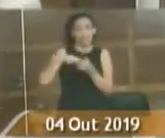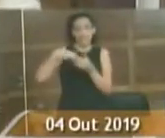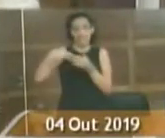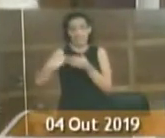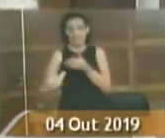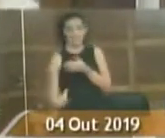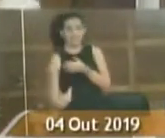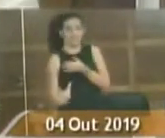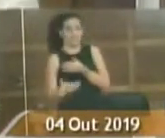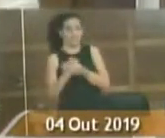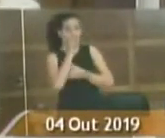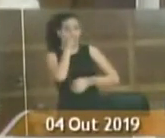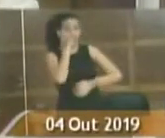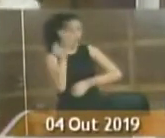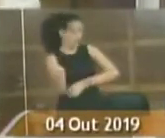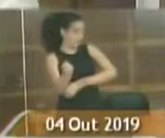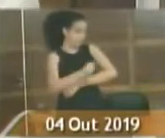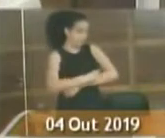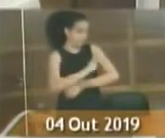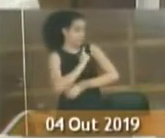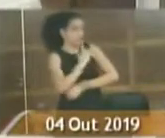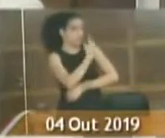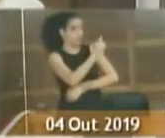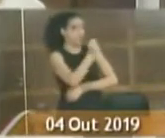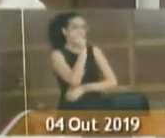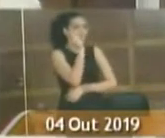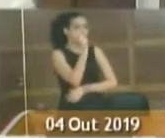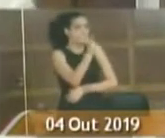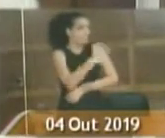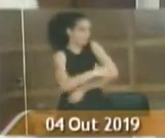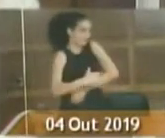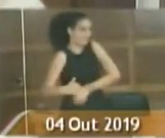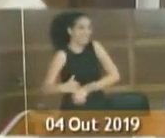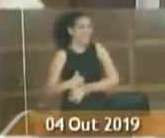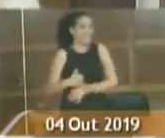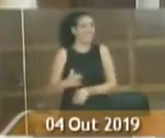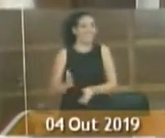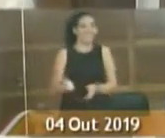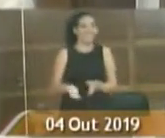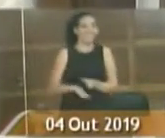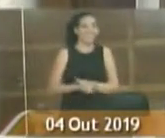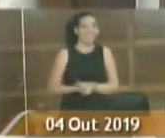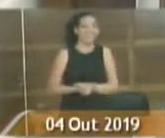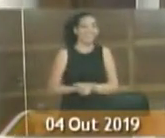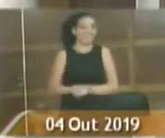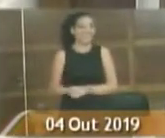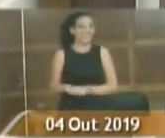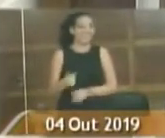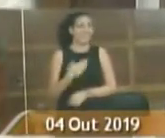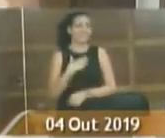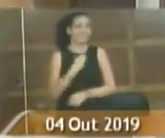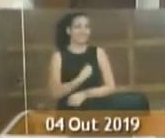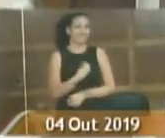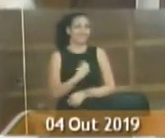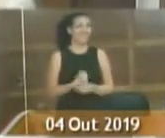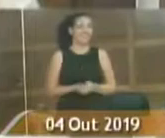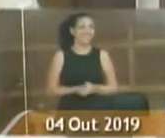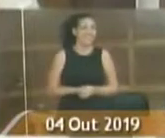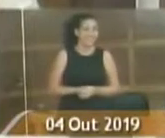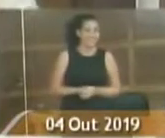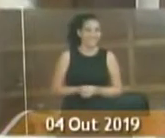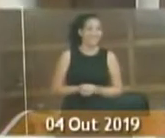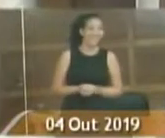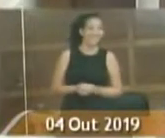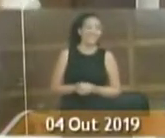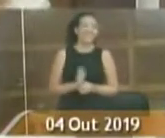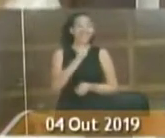a roseira me espetou, tinha um gato no jardim e me arranhou. Pronto. Aí, é bem provável. Aí, 10 dias depois, você apareceu com